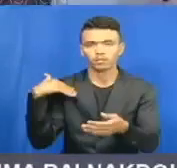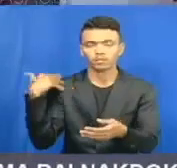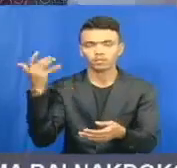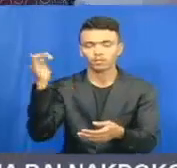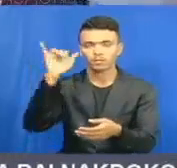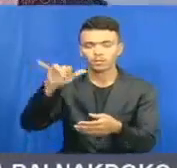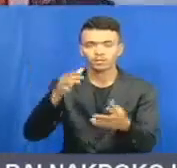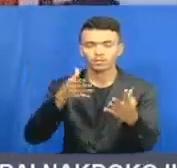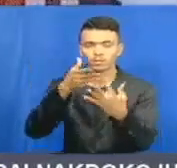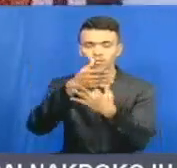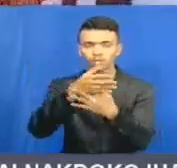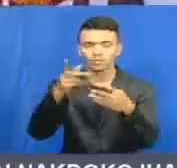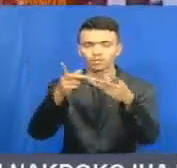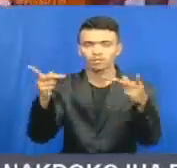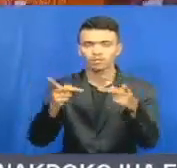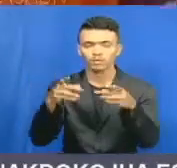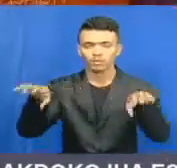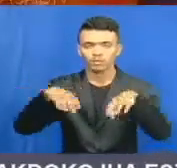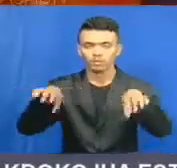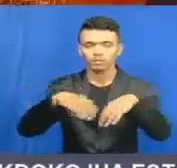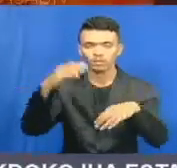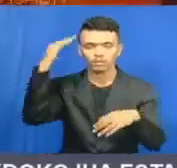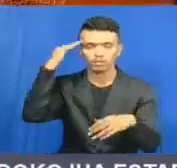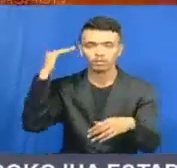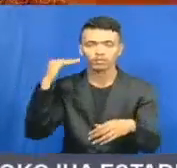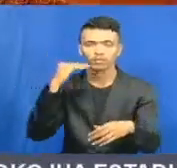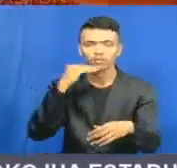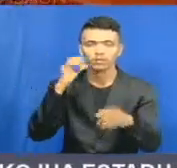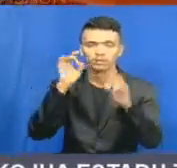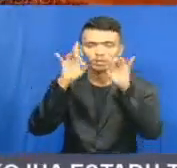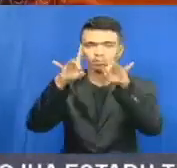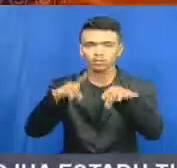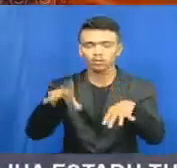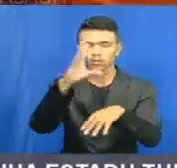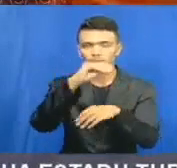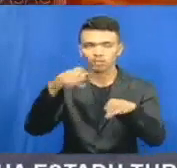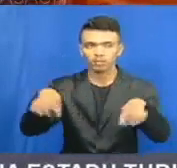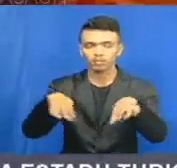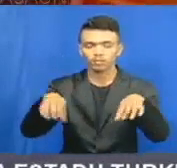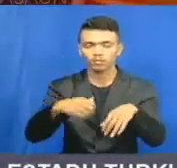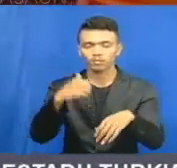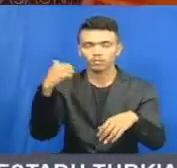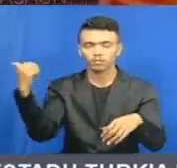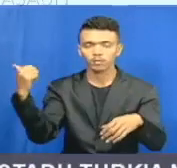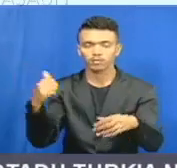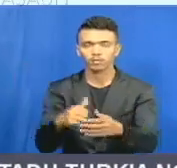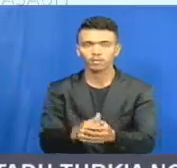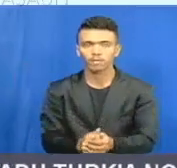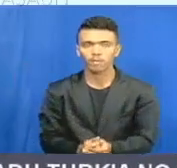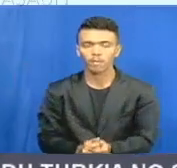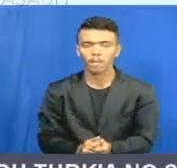campo serviço iha Coreia Sul, Austrália no serviço selutan iha Railaran.